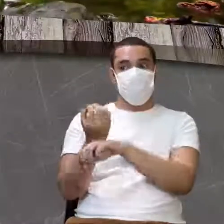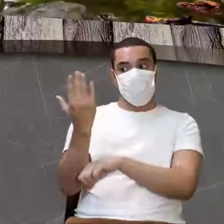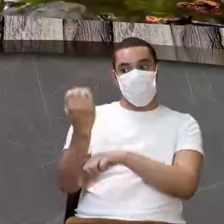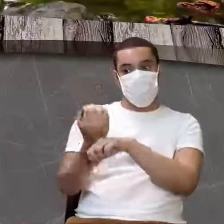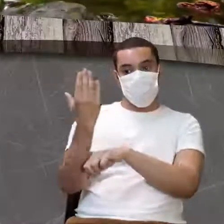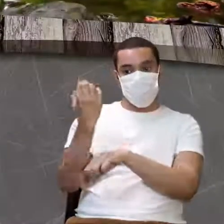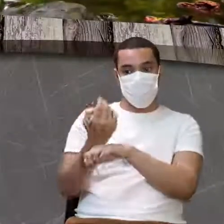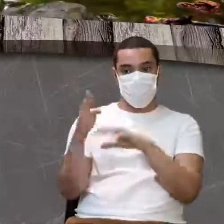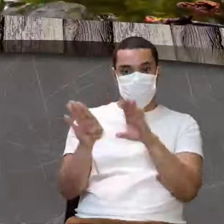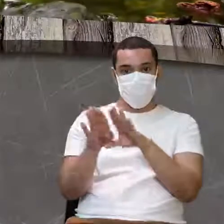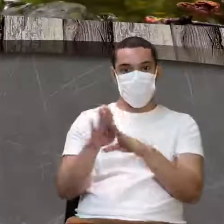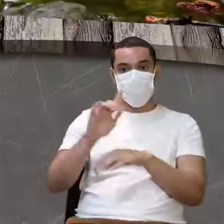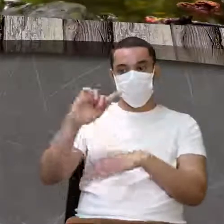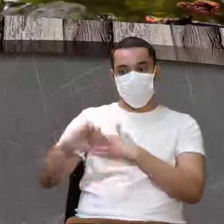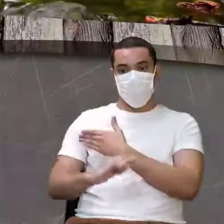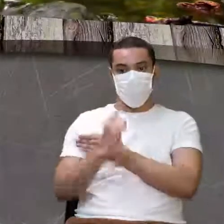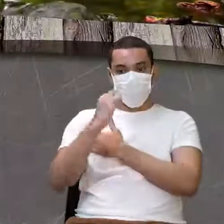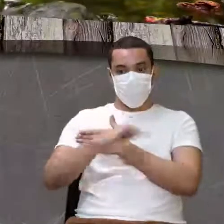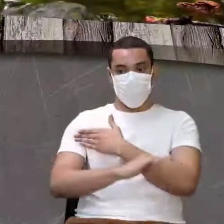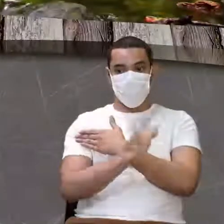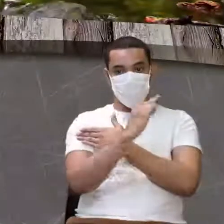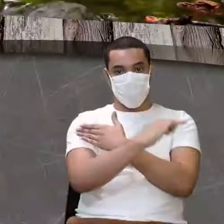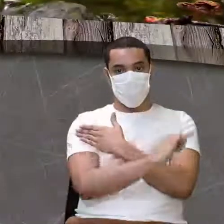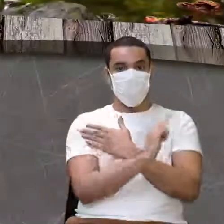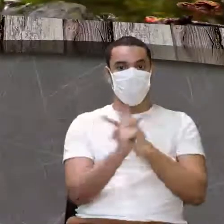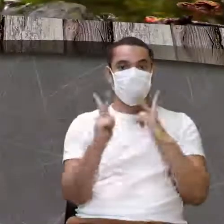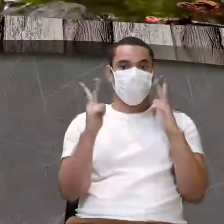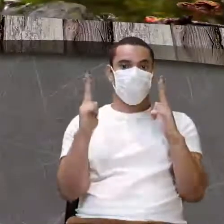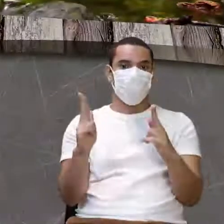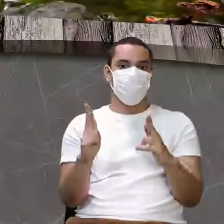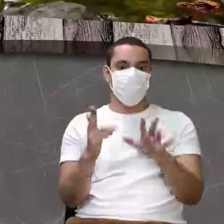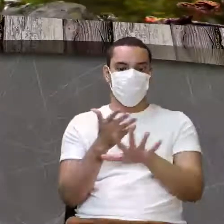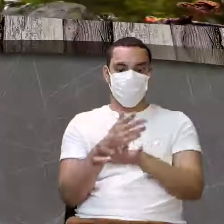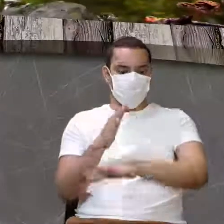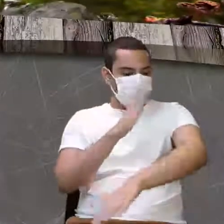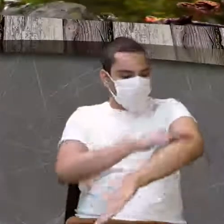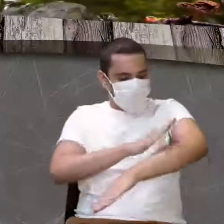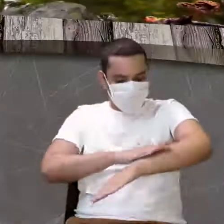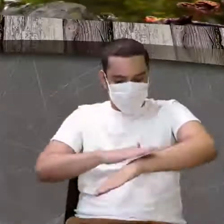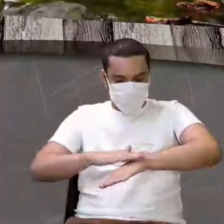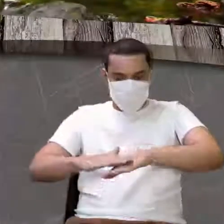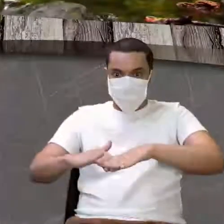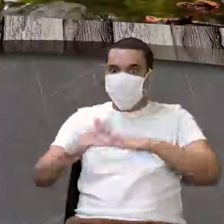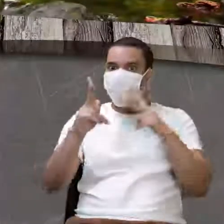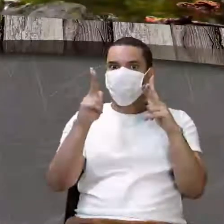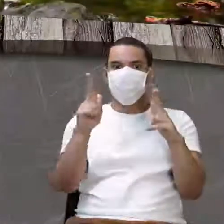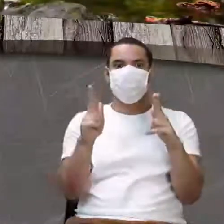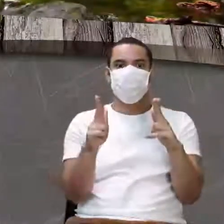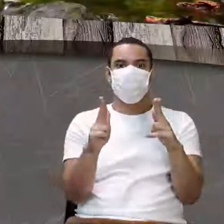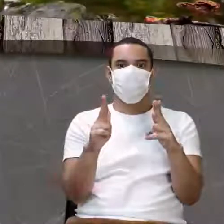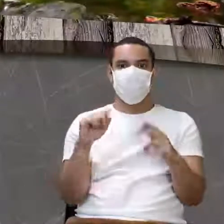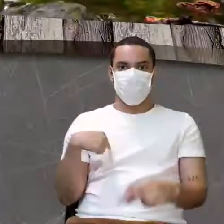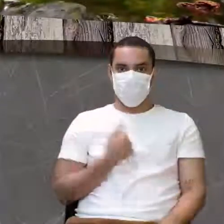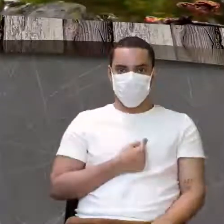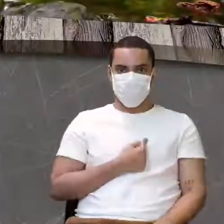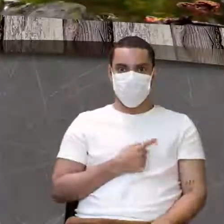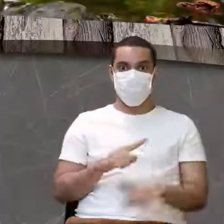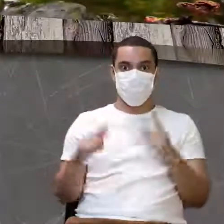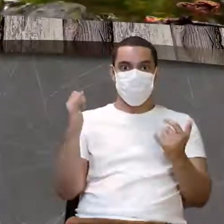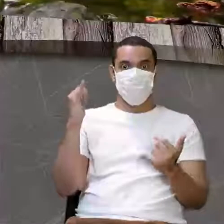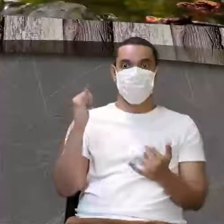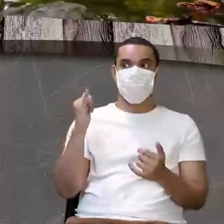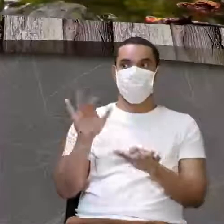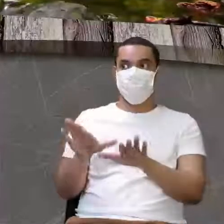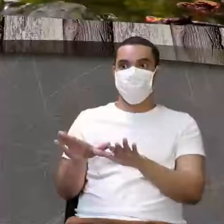como no nosso caso, os membros anteriores, o rádio, a una, o taço, as falanges, tá bom? Então,